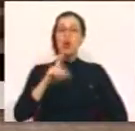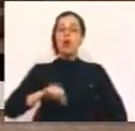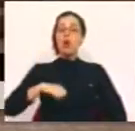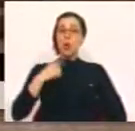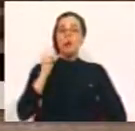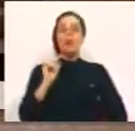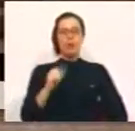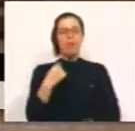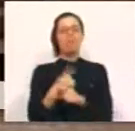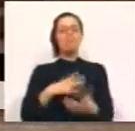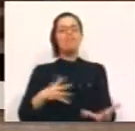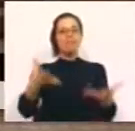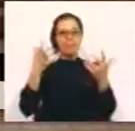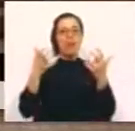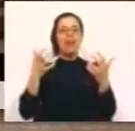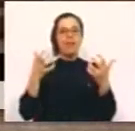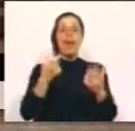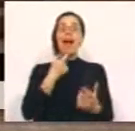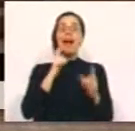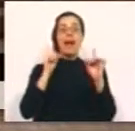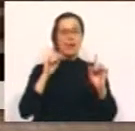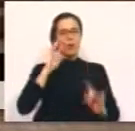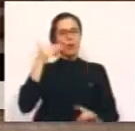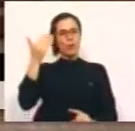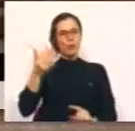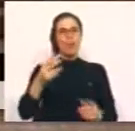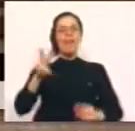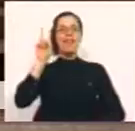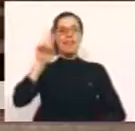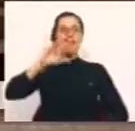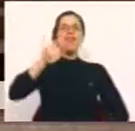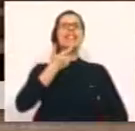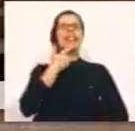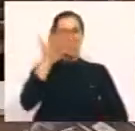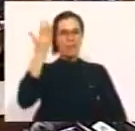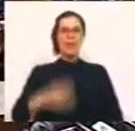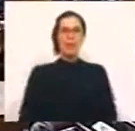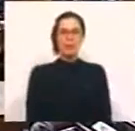verdes também querem Abril no futuro. Viva o 25 de Abril!